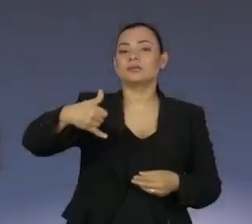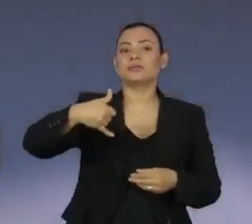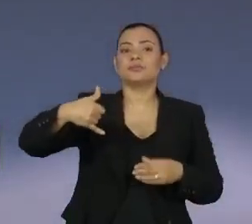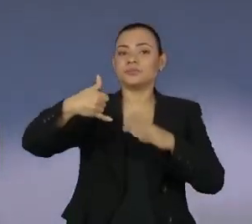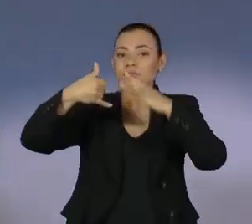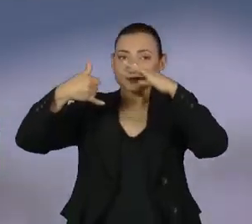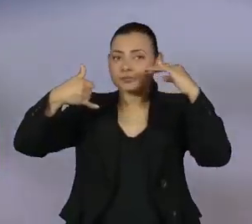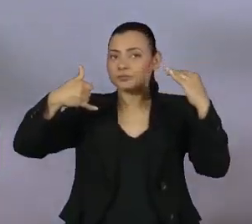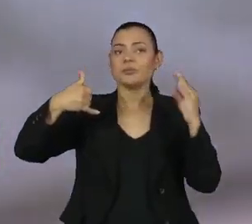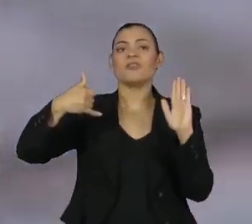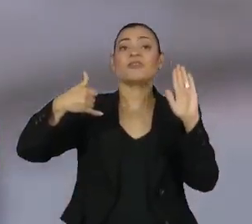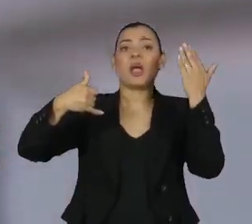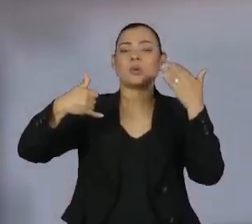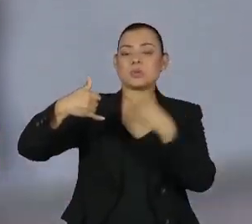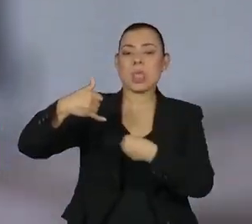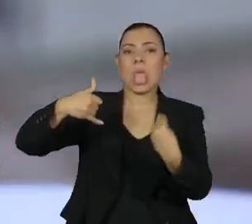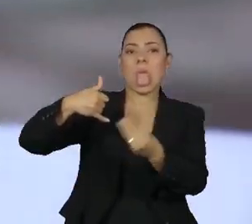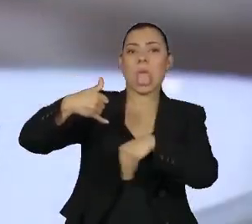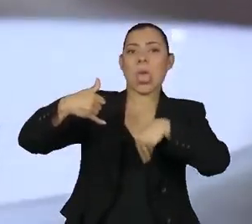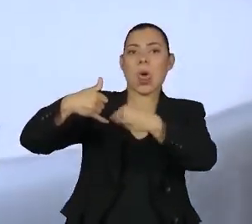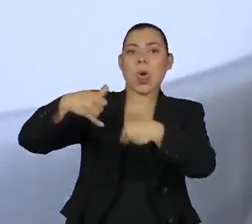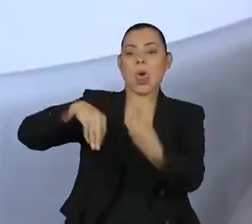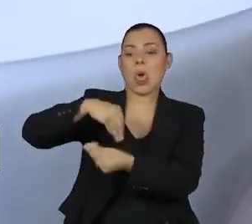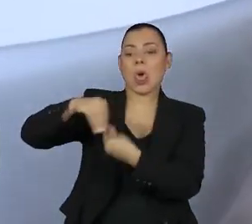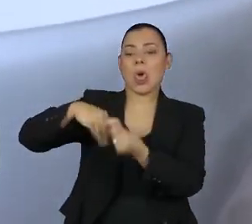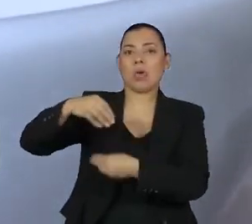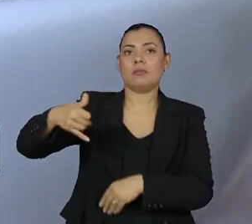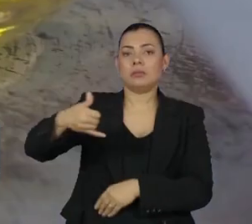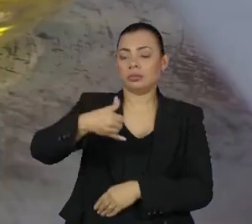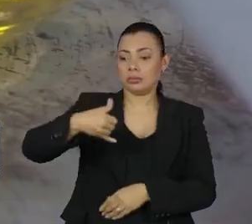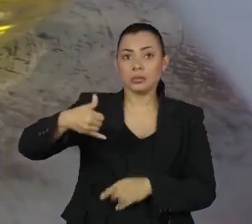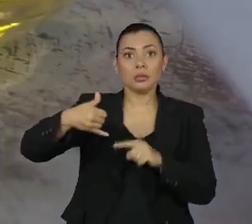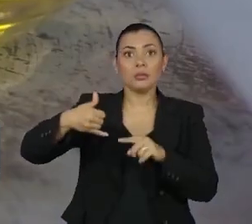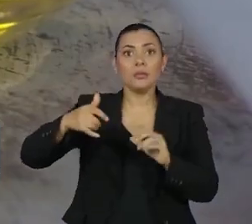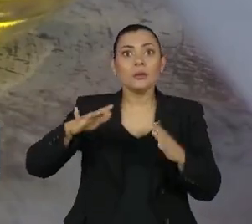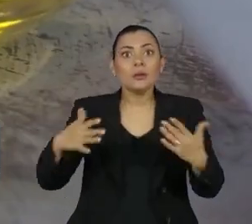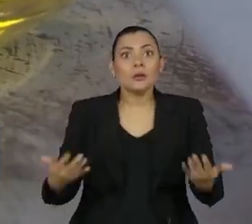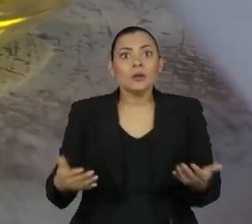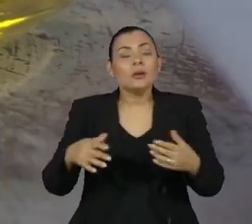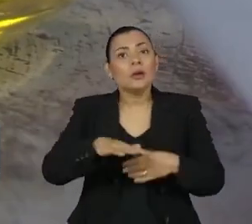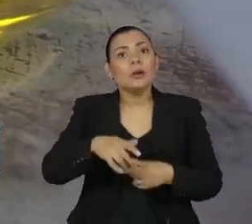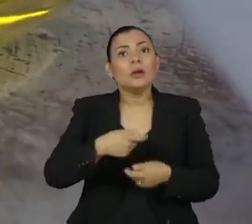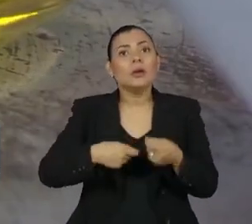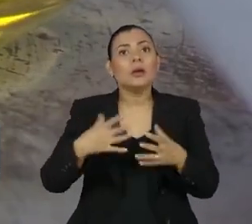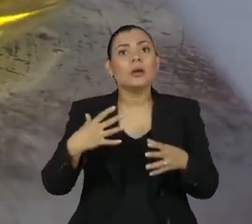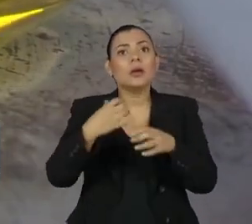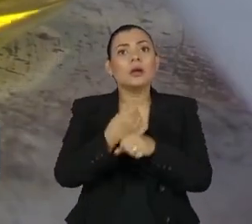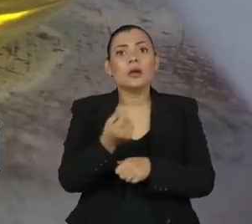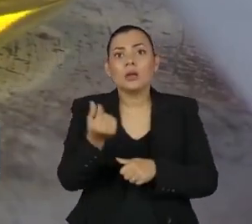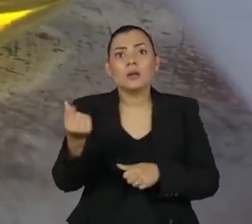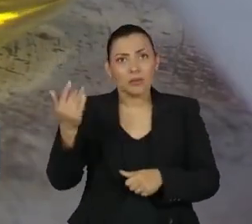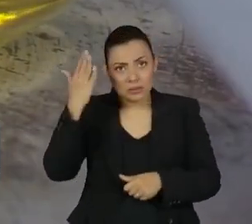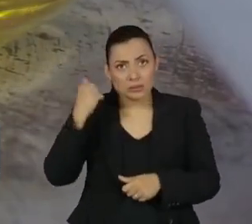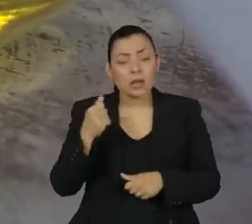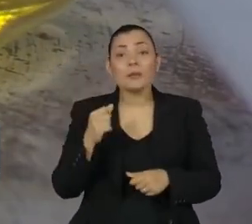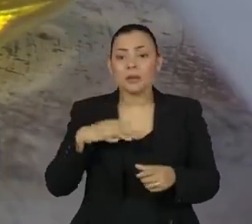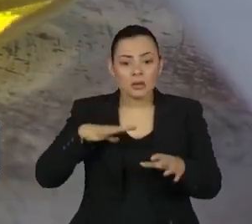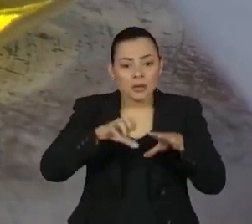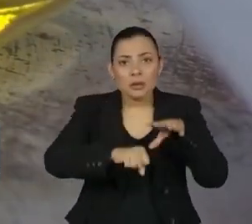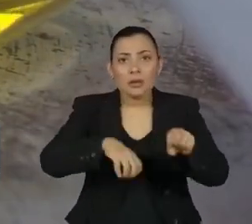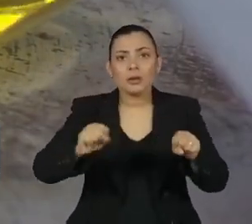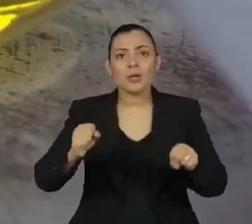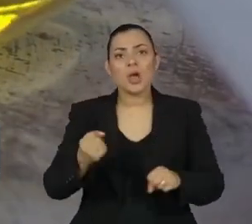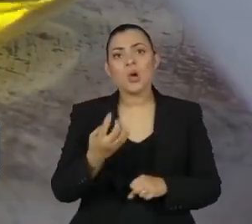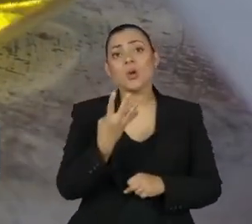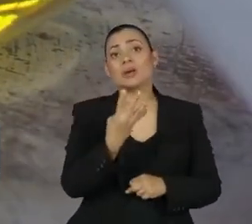aromatizantes artificiais de acordo com a autoridade de segurança alimentar e econômica o valor total dos produtos apreendidos chega